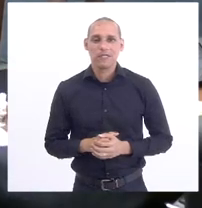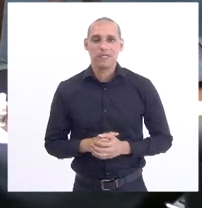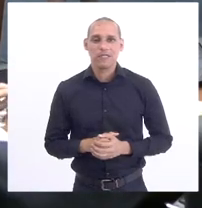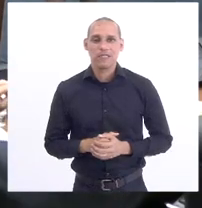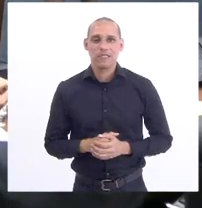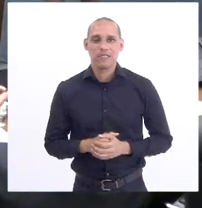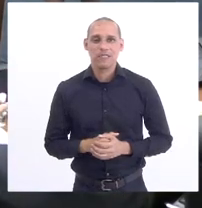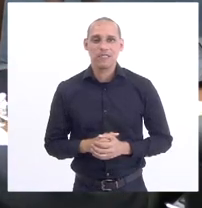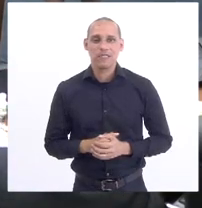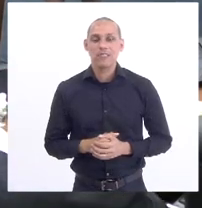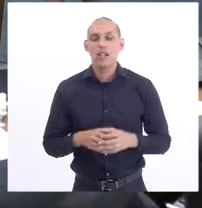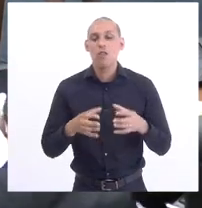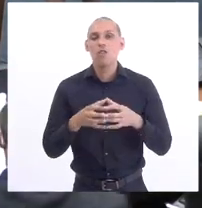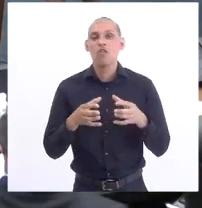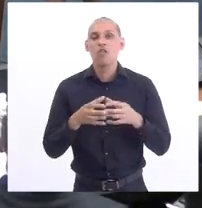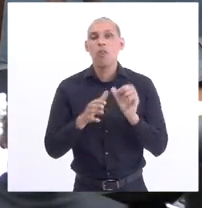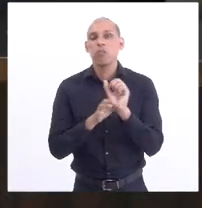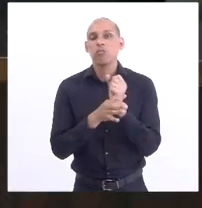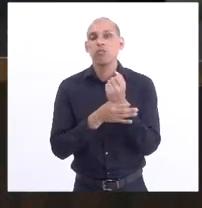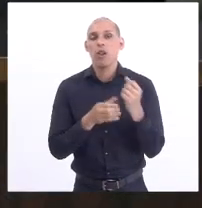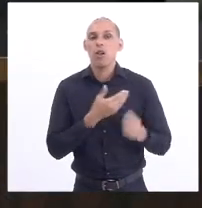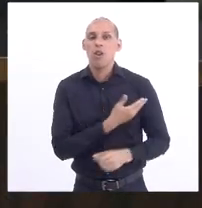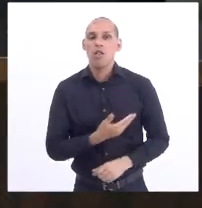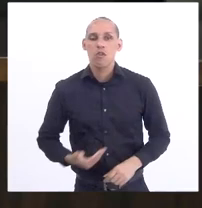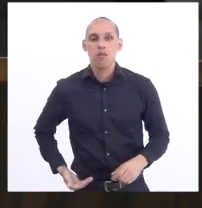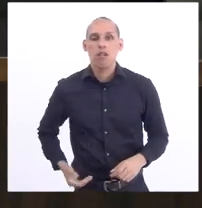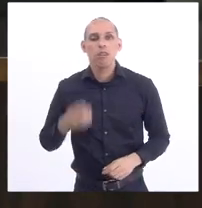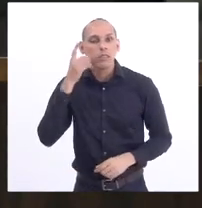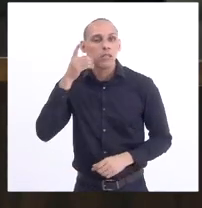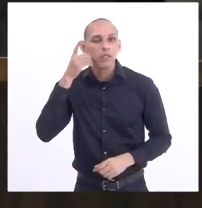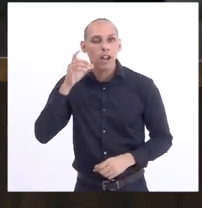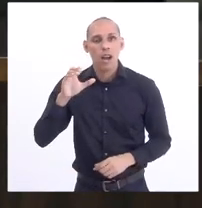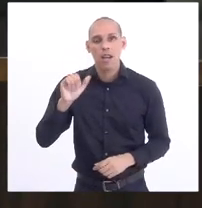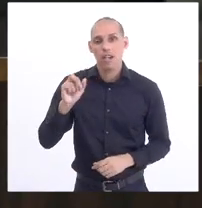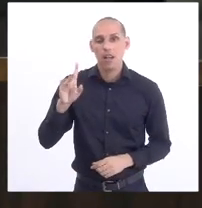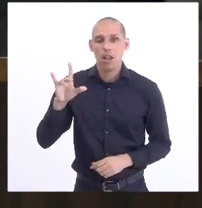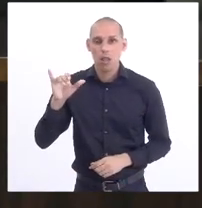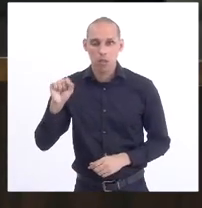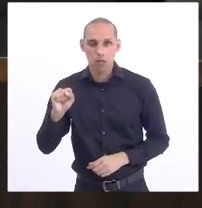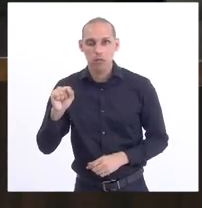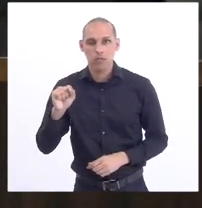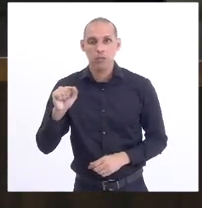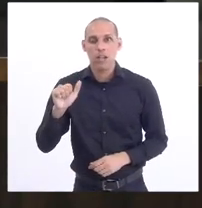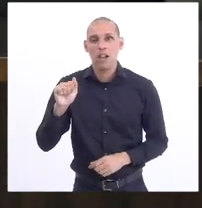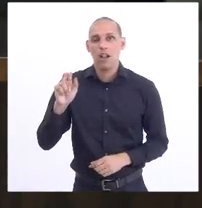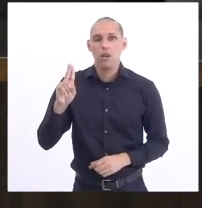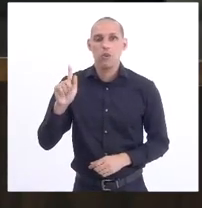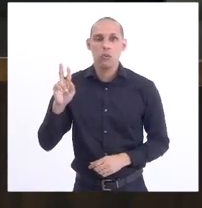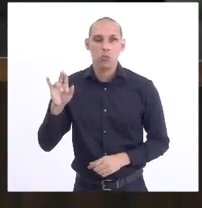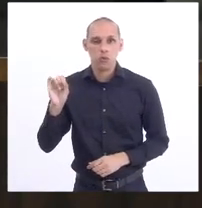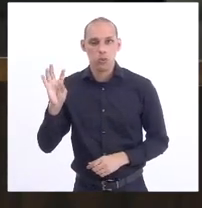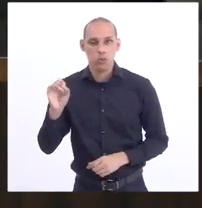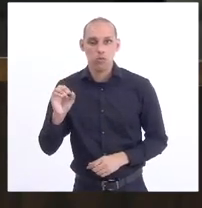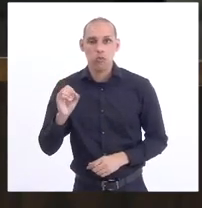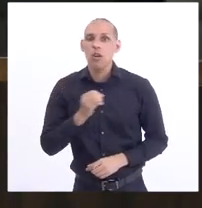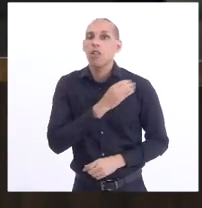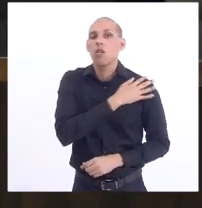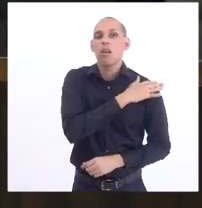Pela Comissão de Segurança Pública, deputado delegado Carlos Augusto. Deputado Carlos Augusto. Deputado Coronel